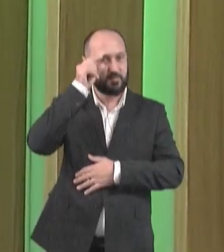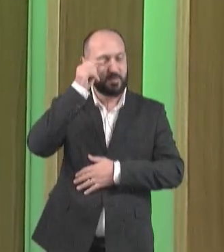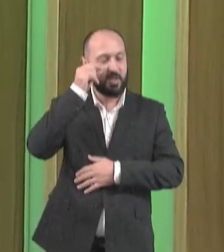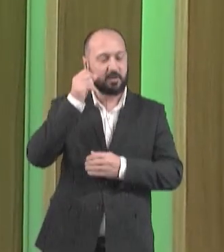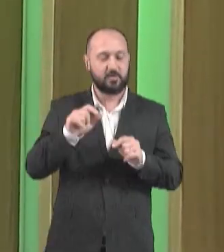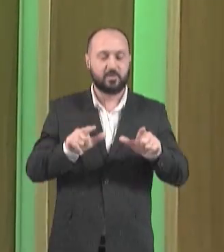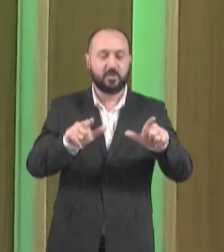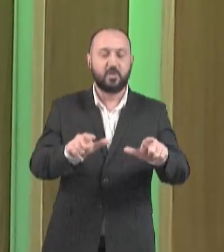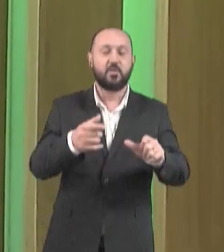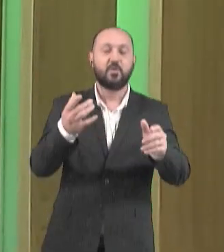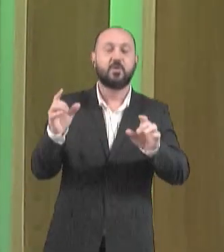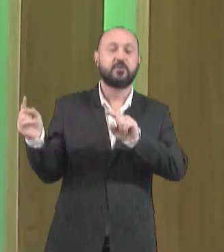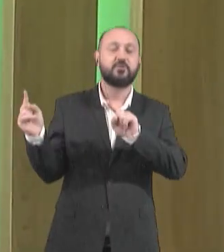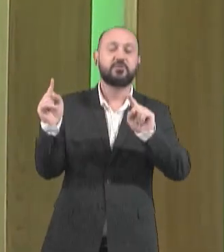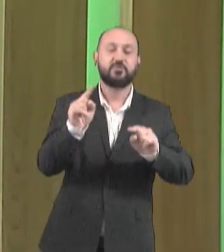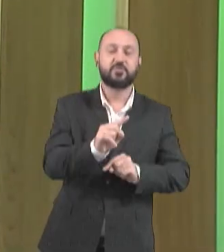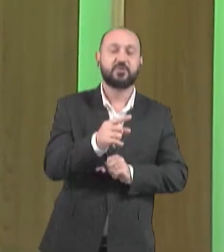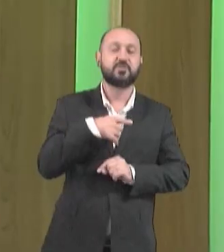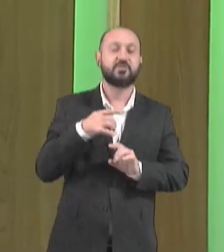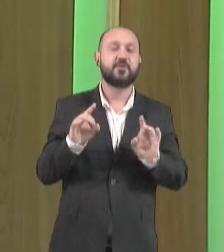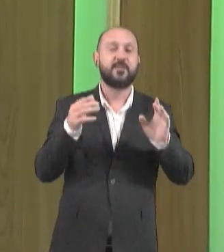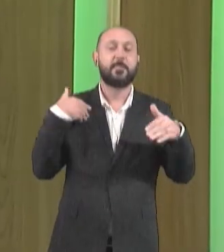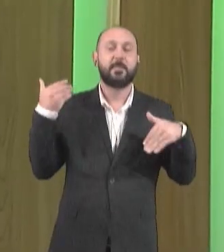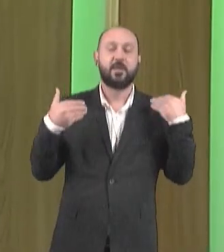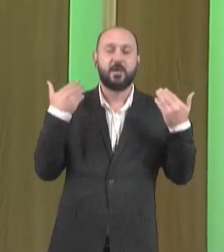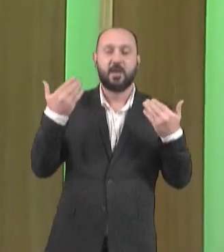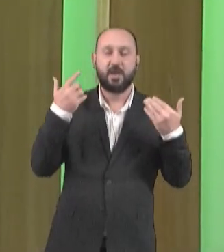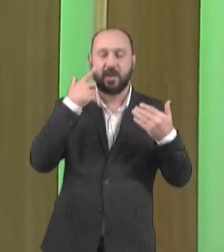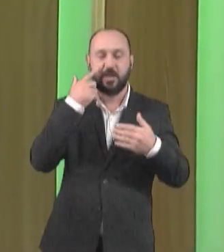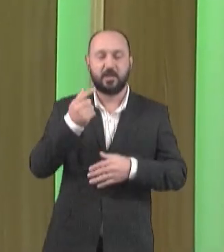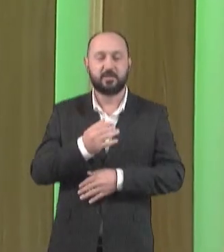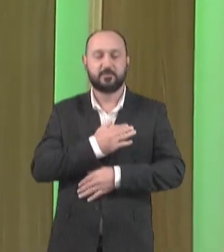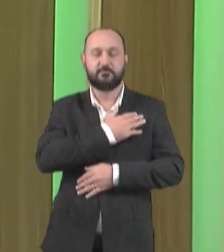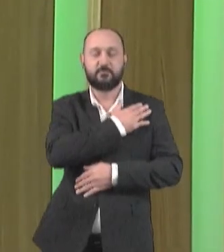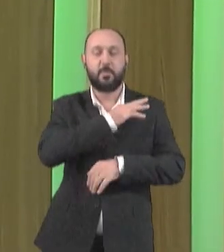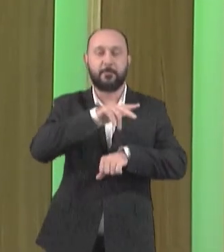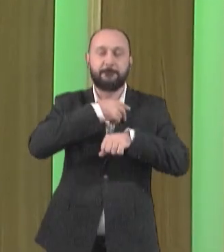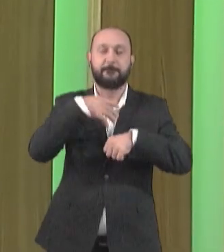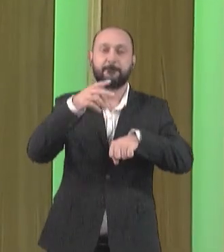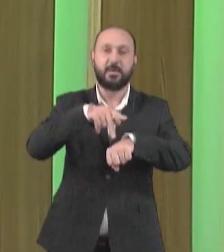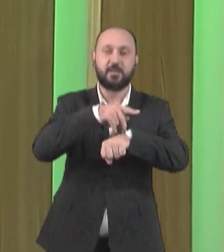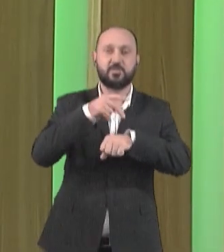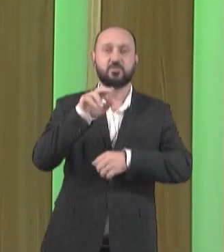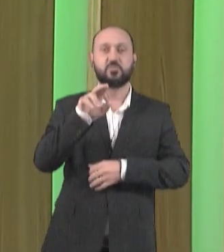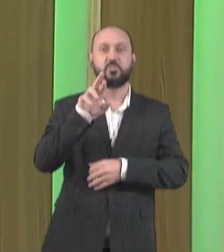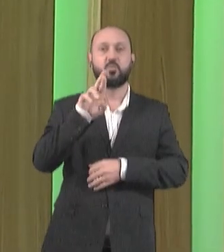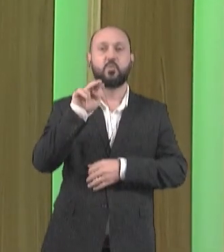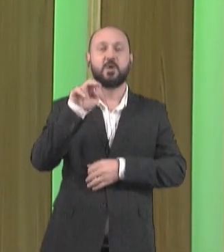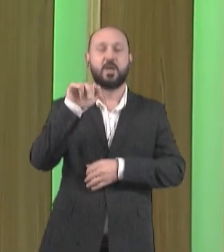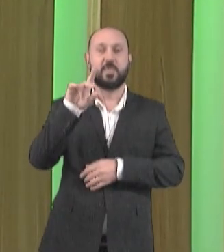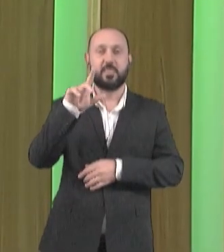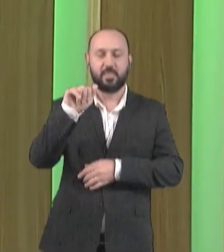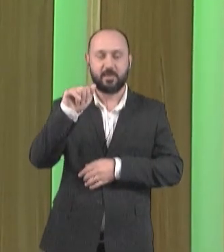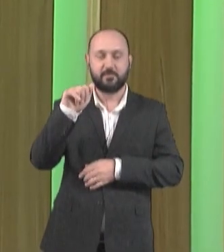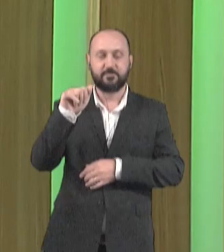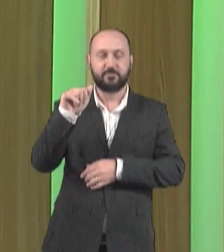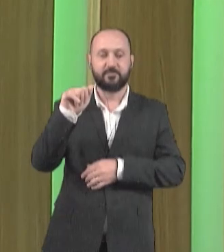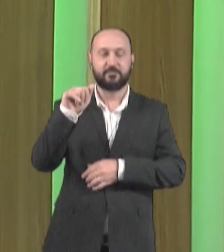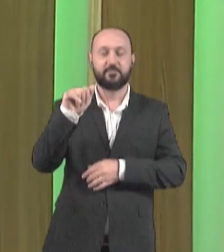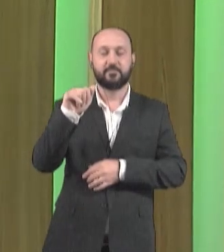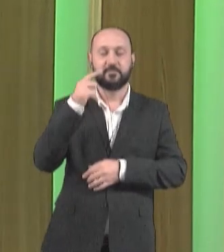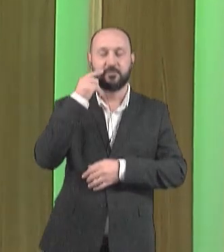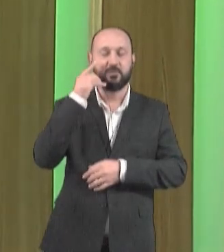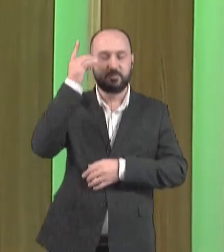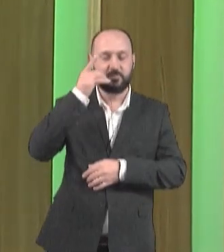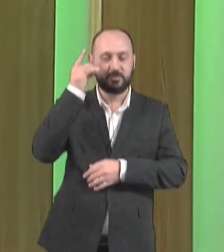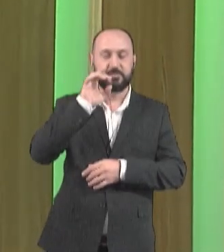um diploma de ilustre visitante ao embaixador da Ruanda aqui no país, que foi recepcionado então pelos